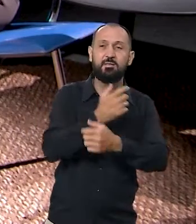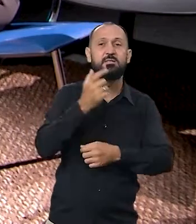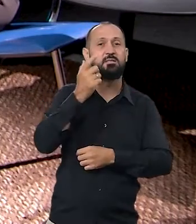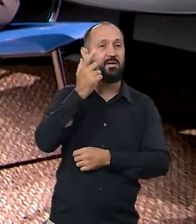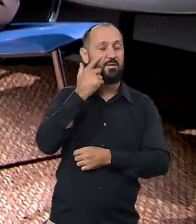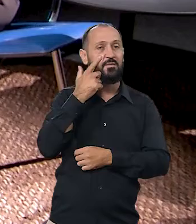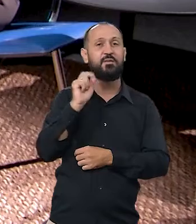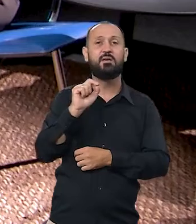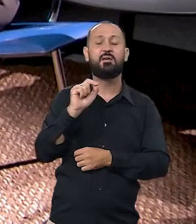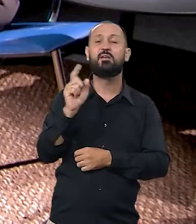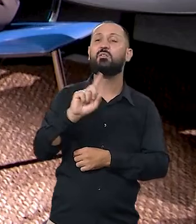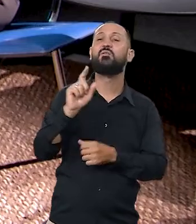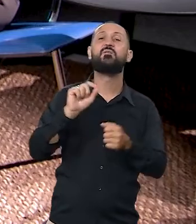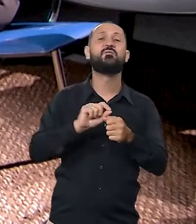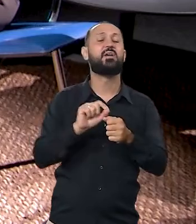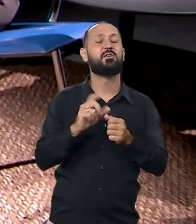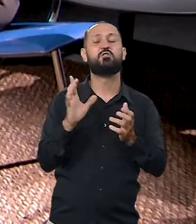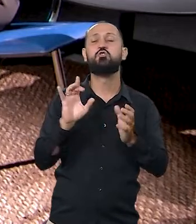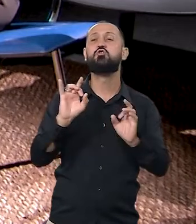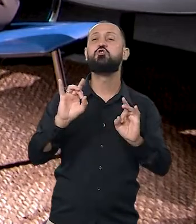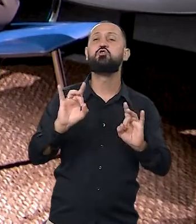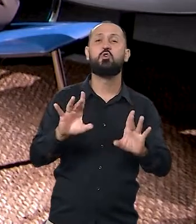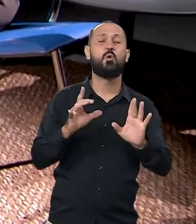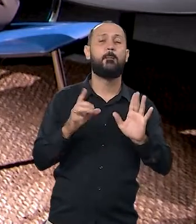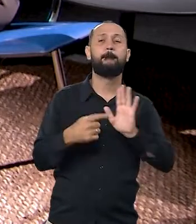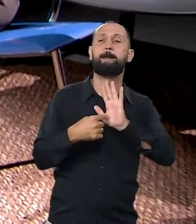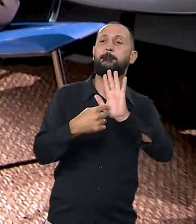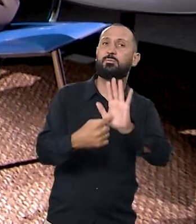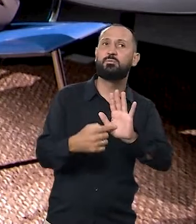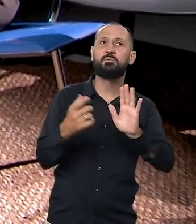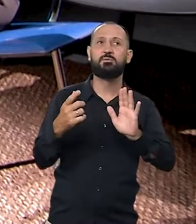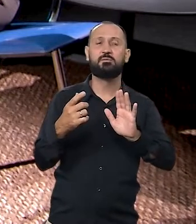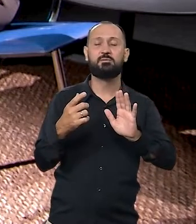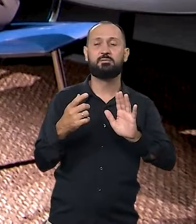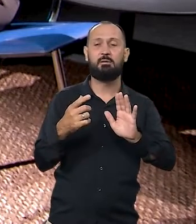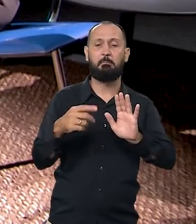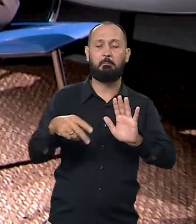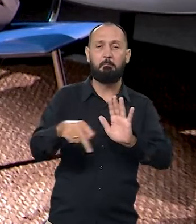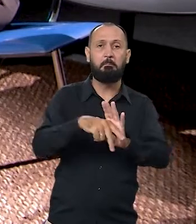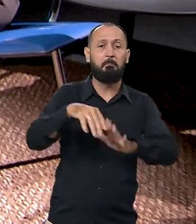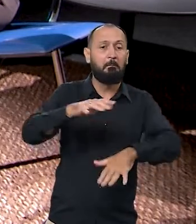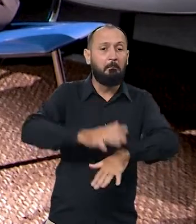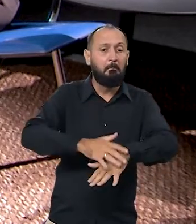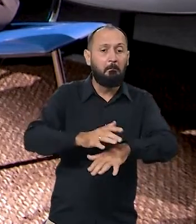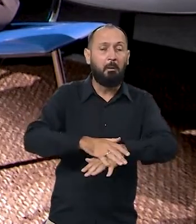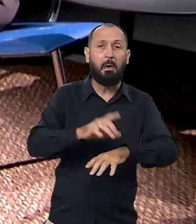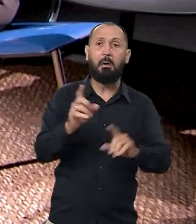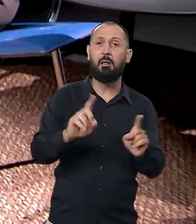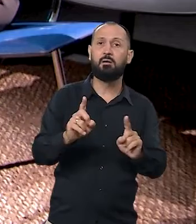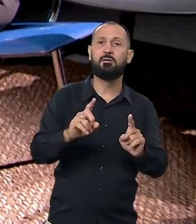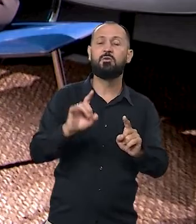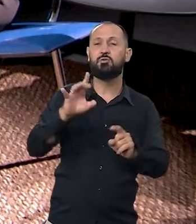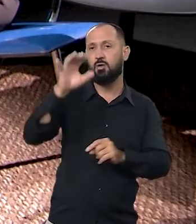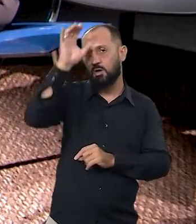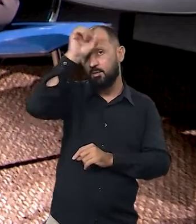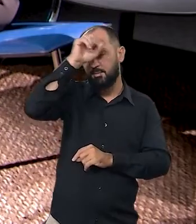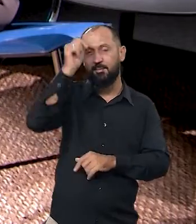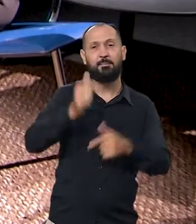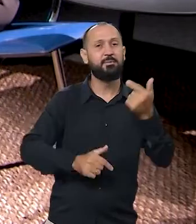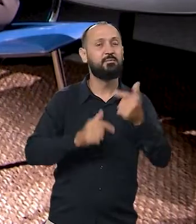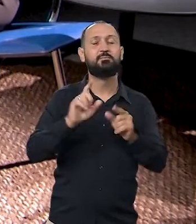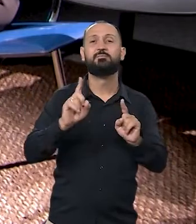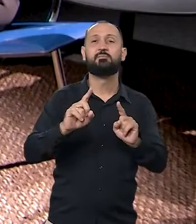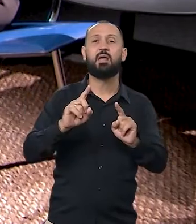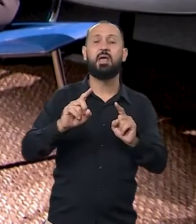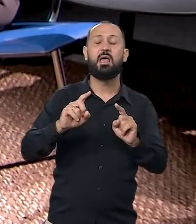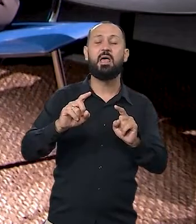abraça as pessoas, a gente percebe que ele não faz aquilo de forma automática ou de um